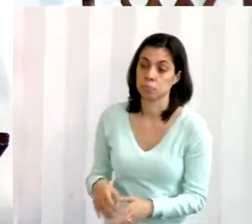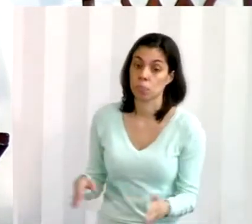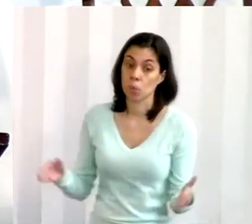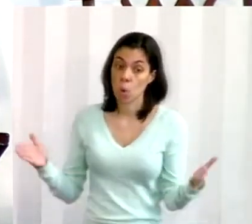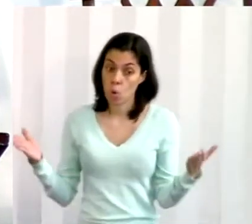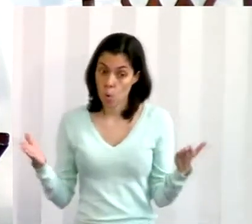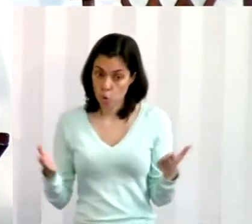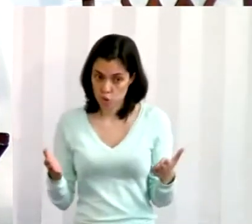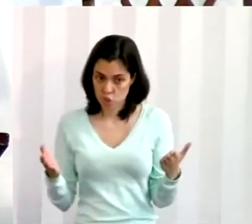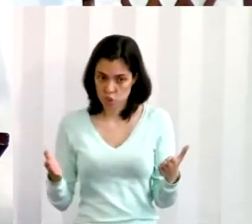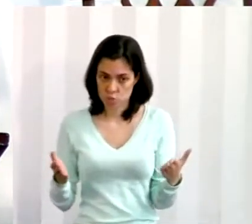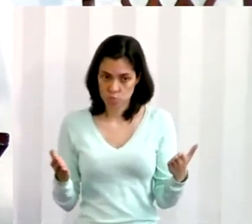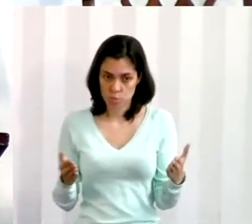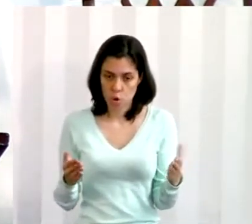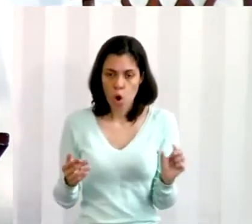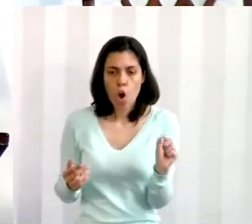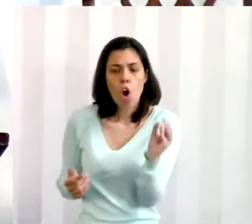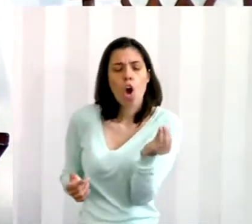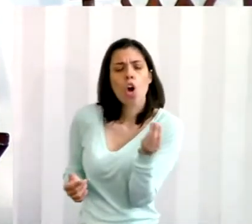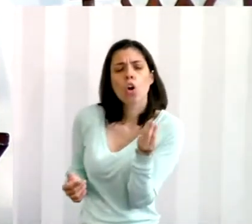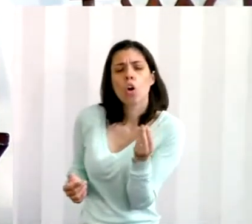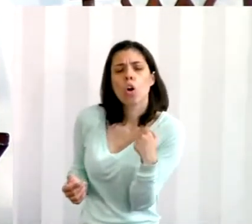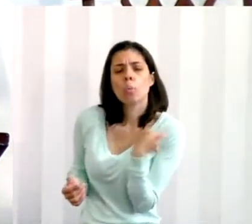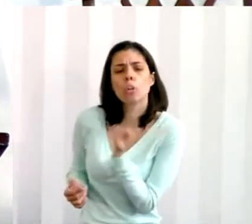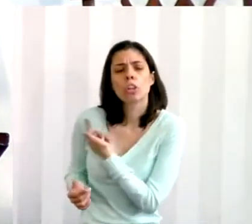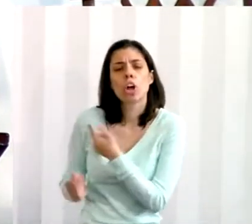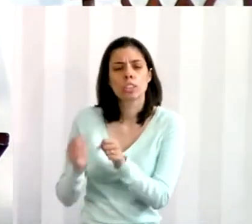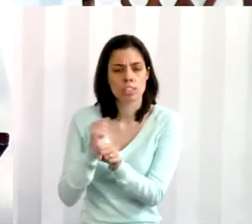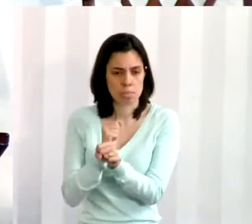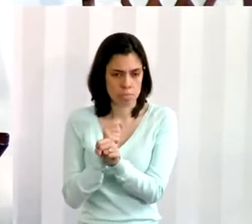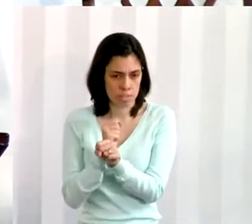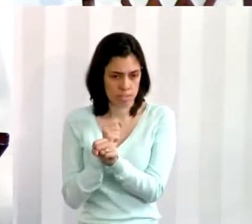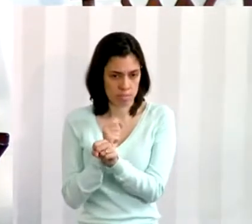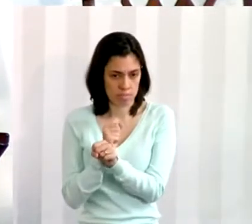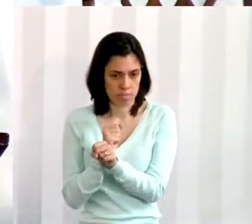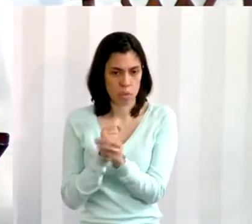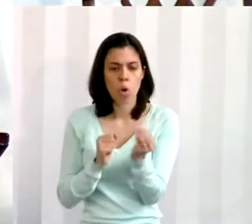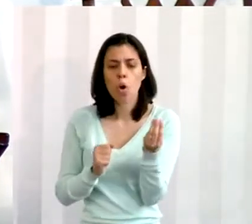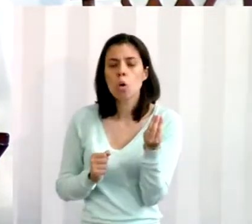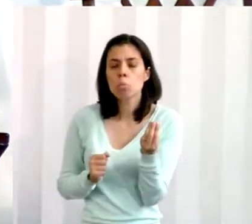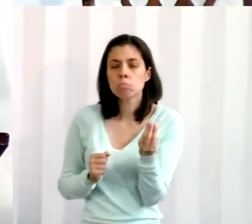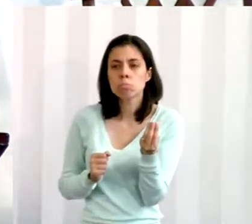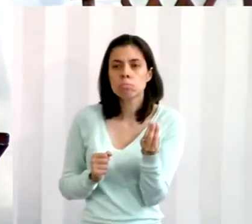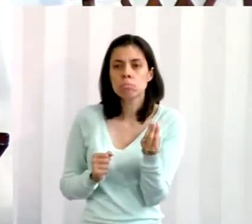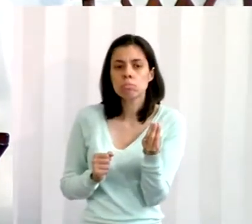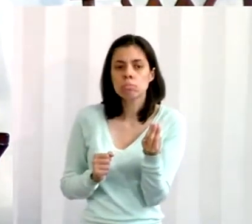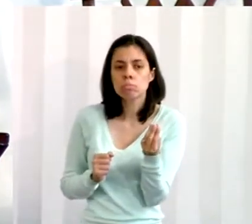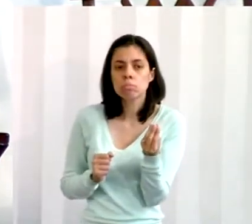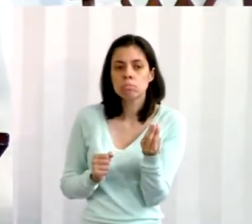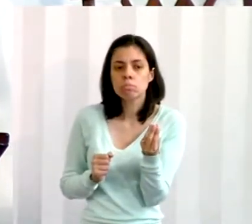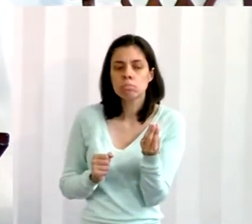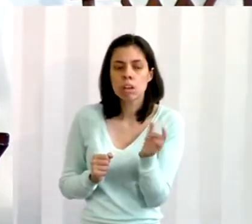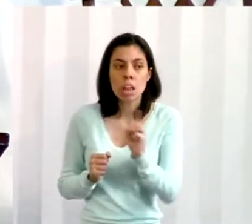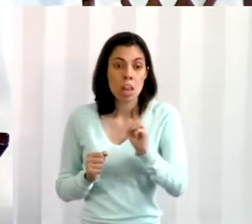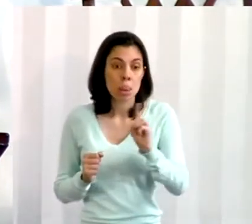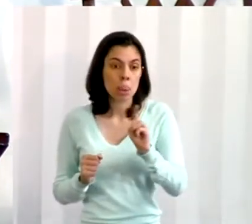da segunda vinda e nem brigar com Deus como quem diz: Deus, o Senhor não está cumprindo o que o Senhor prometeu.